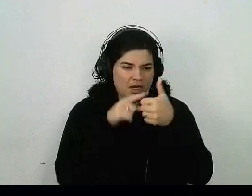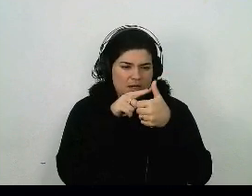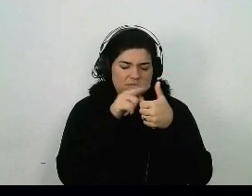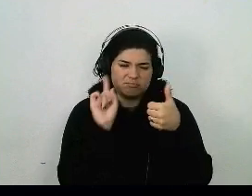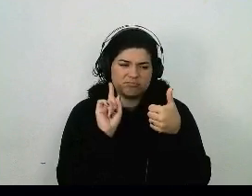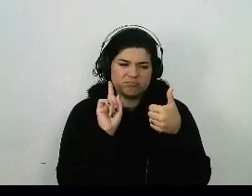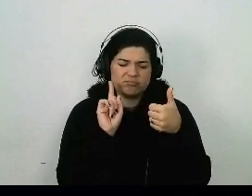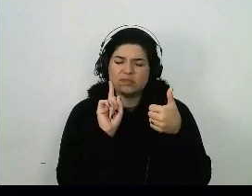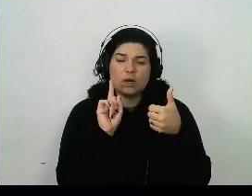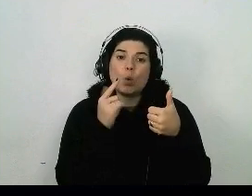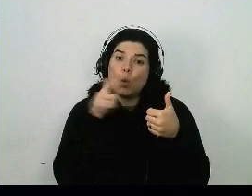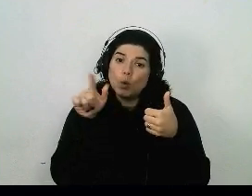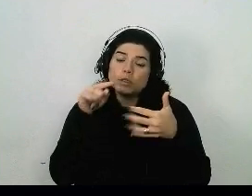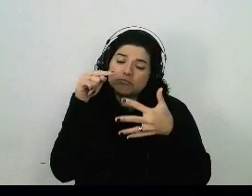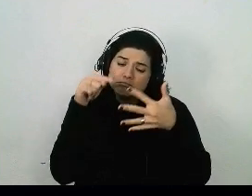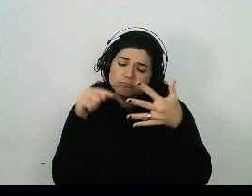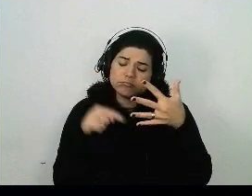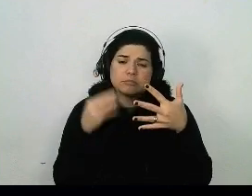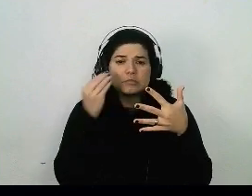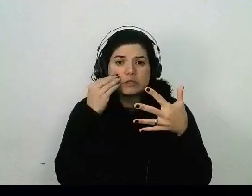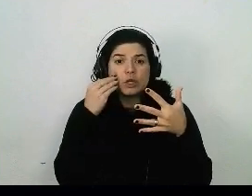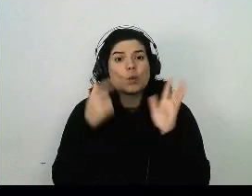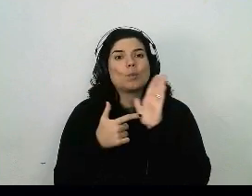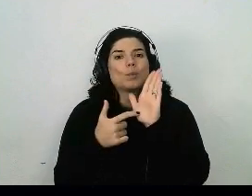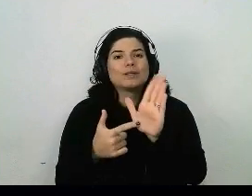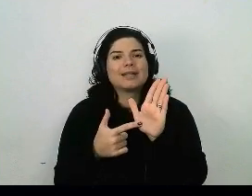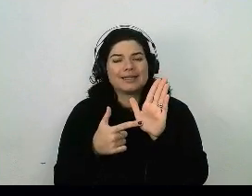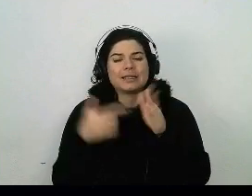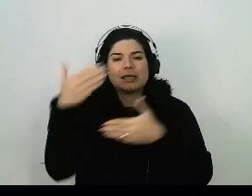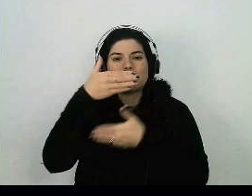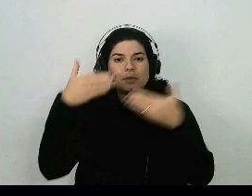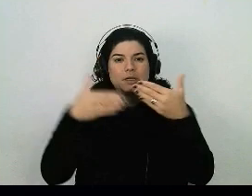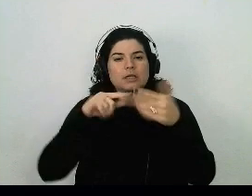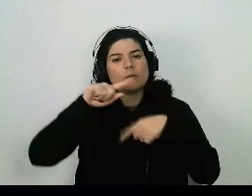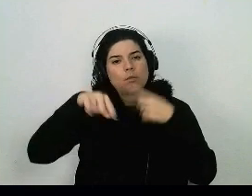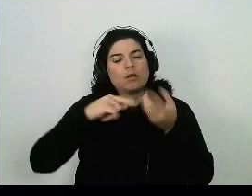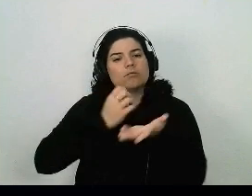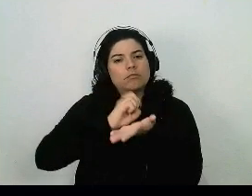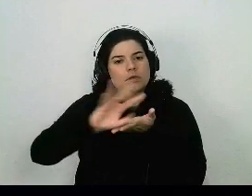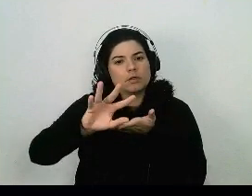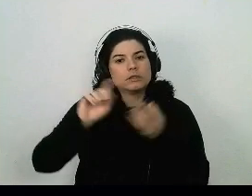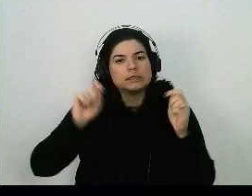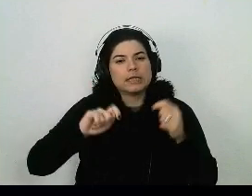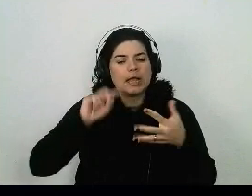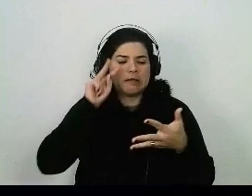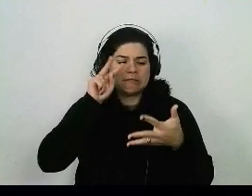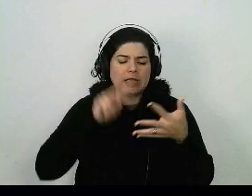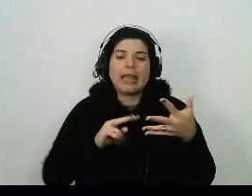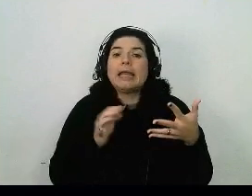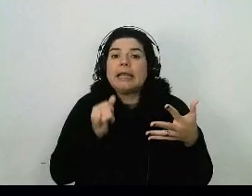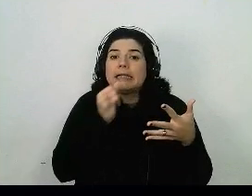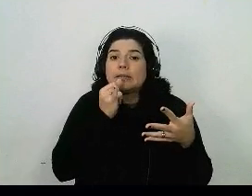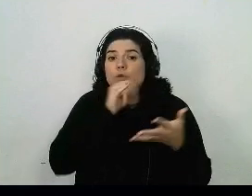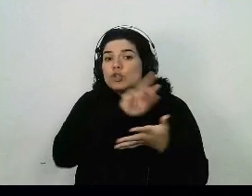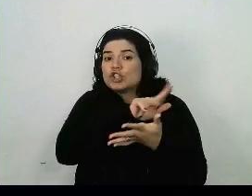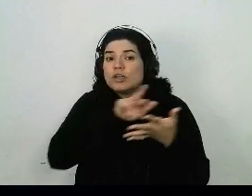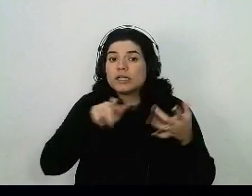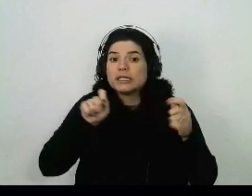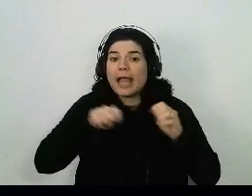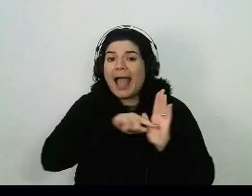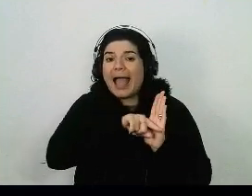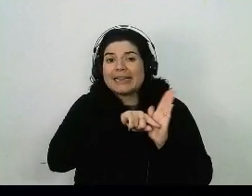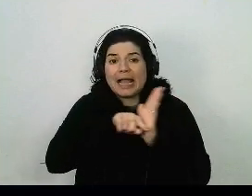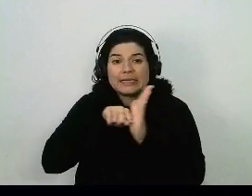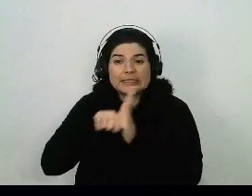eu mostrei o mapa para vocês essa apresentação vai estar compartilhada depois Vocês conseguem olhar naquele mapa vários exemplos de métricas para cada uma dessas